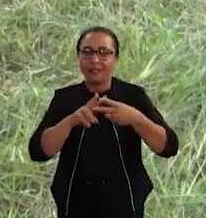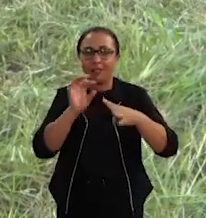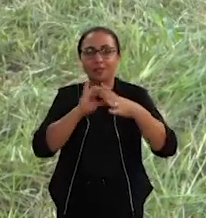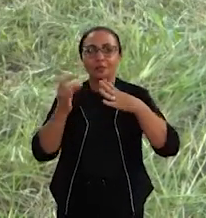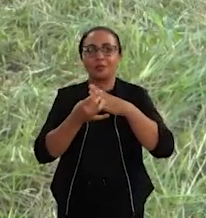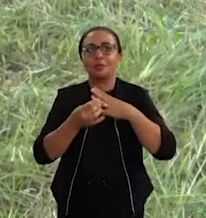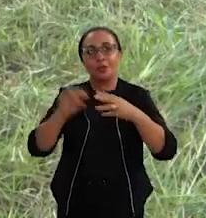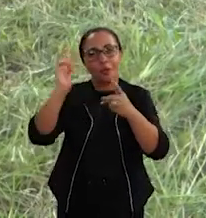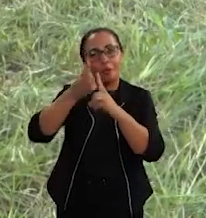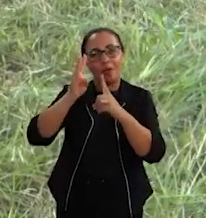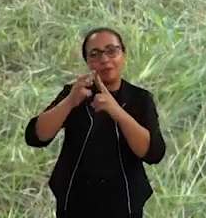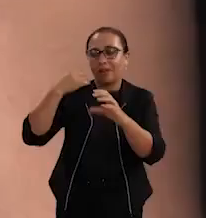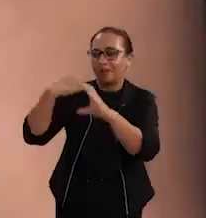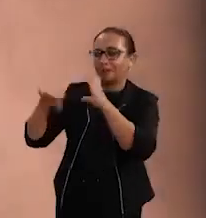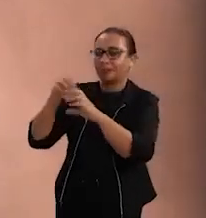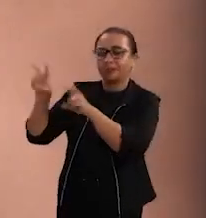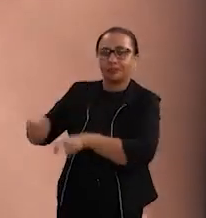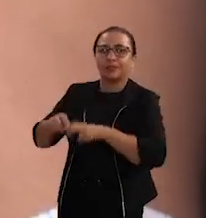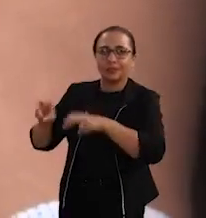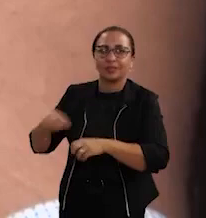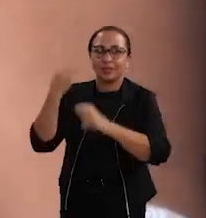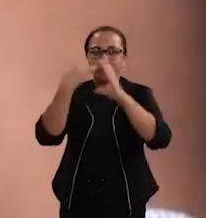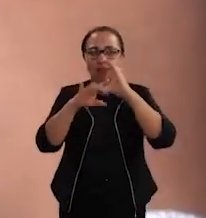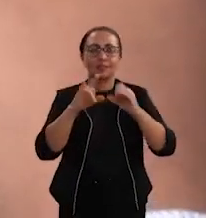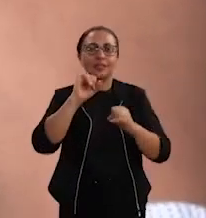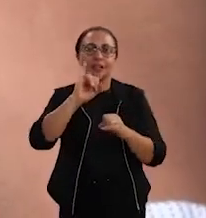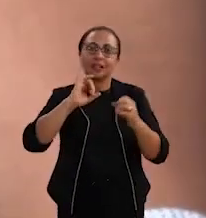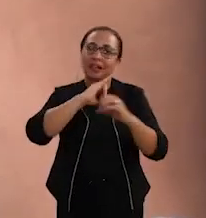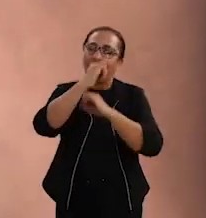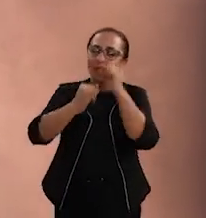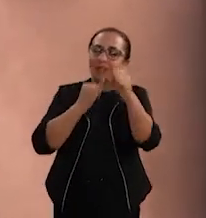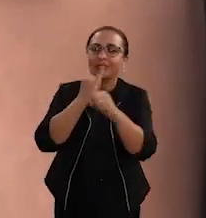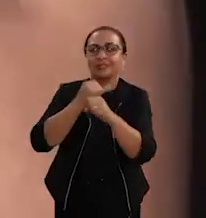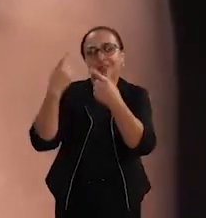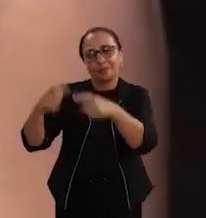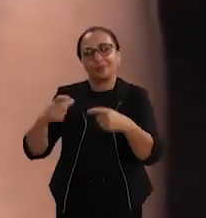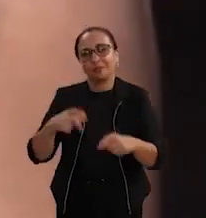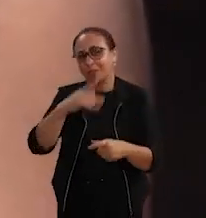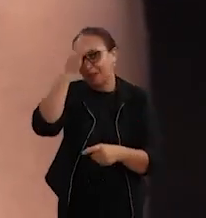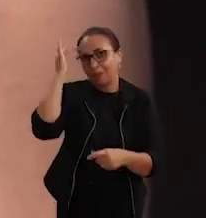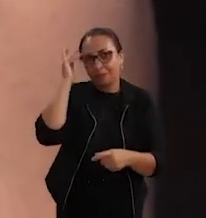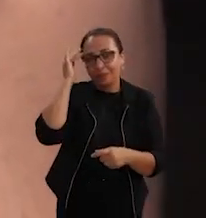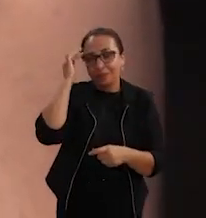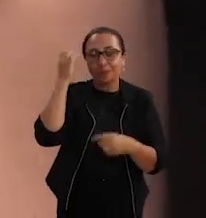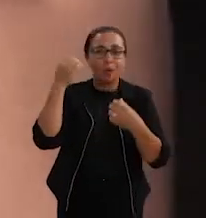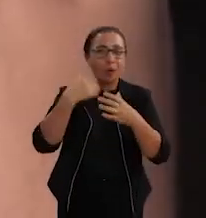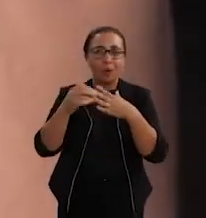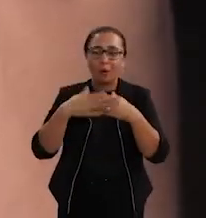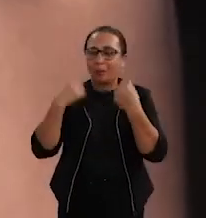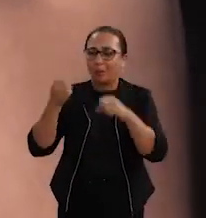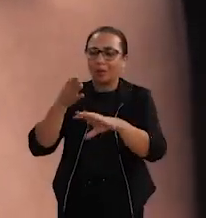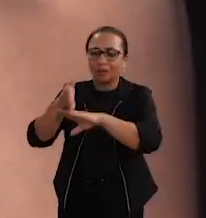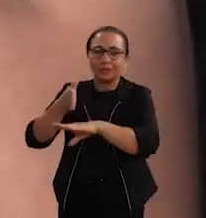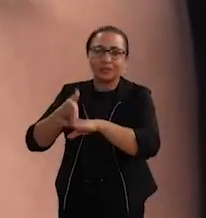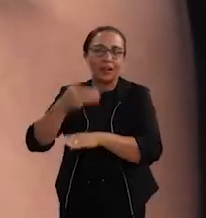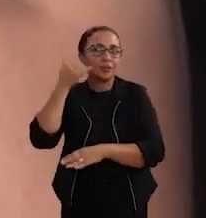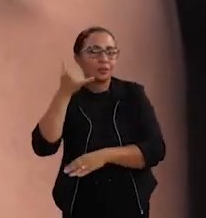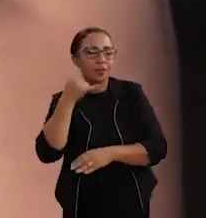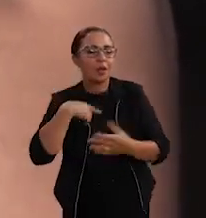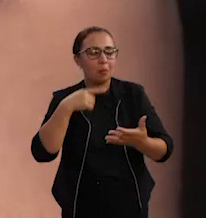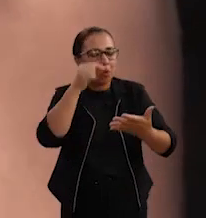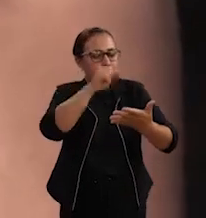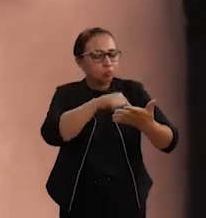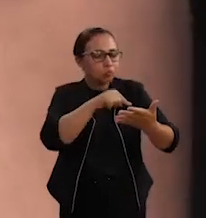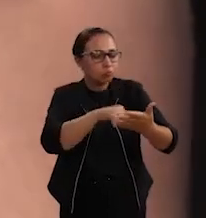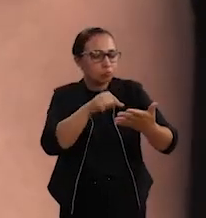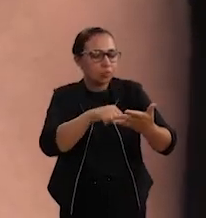Wi-Fi aqui da fazenda, ele manda para um banco de dados na internet, ao qual, né, aqui no celular